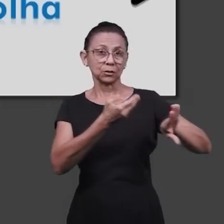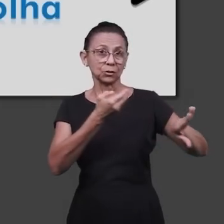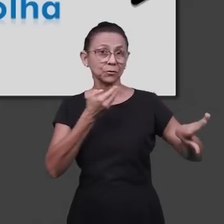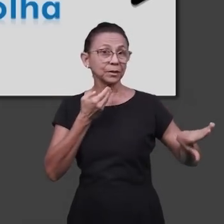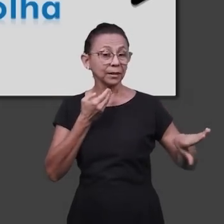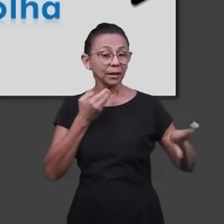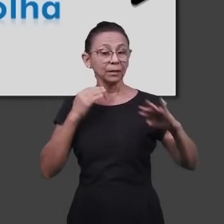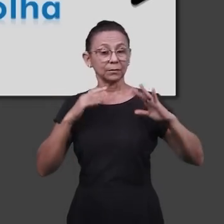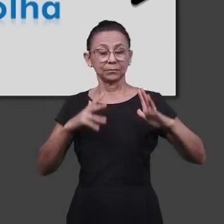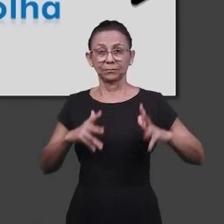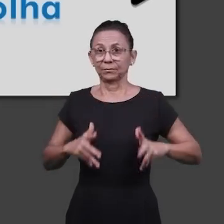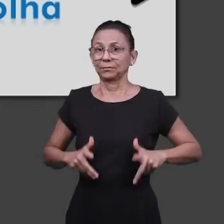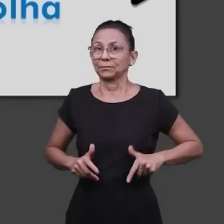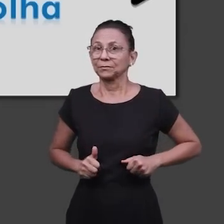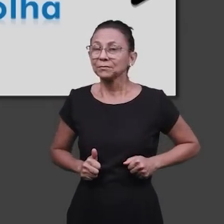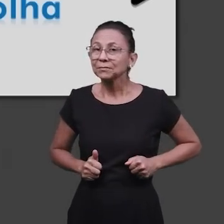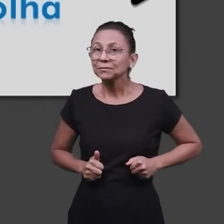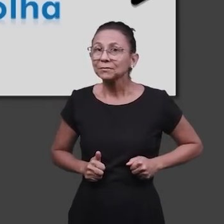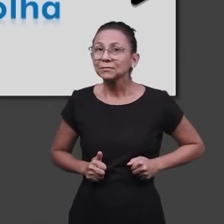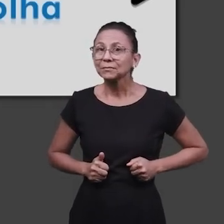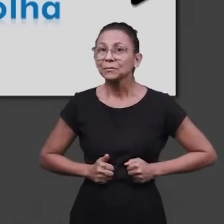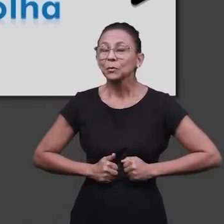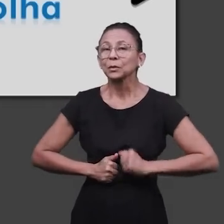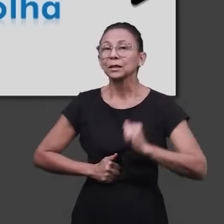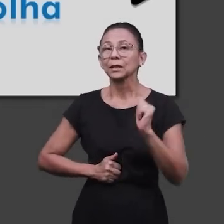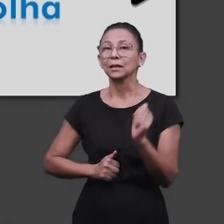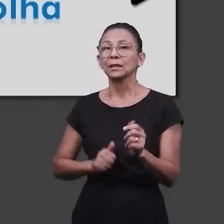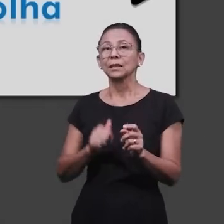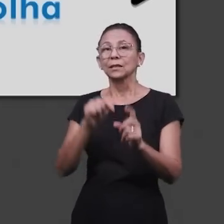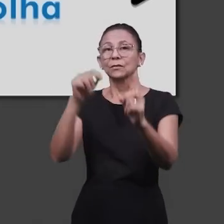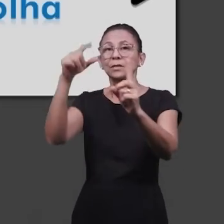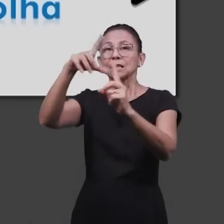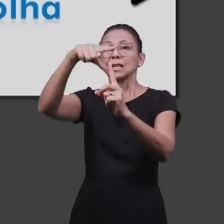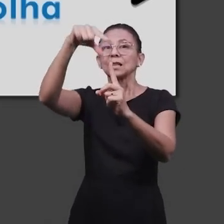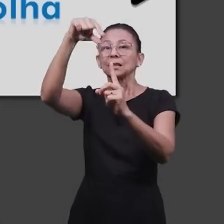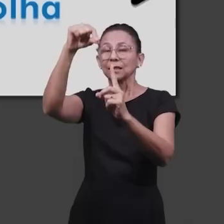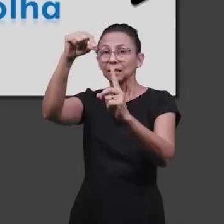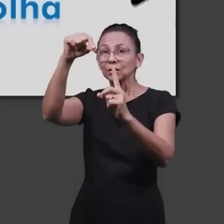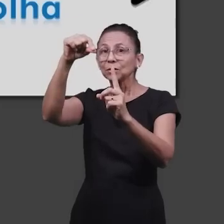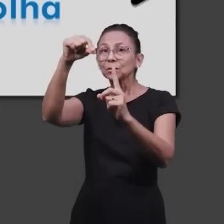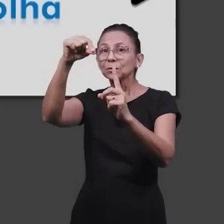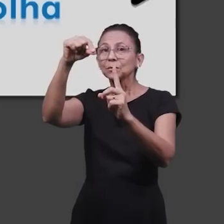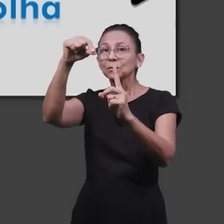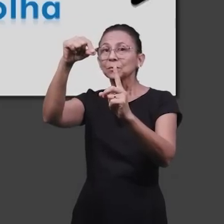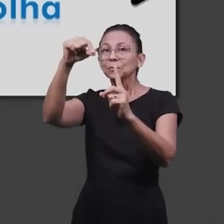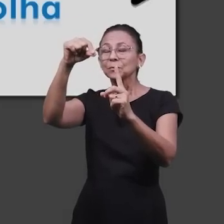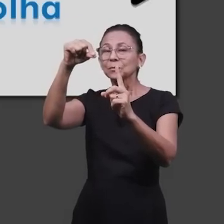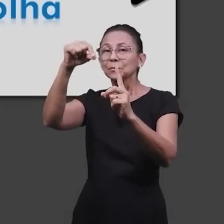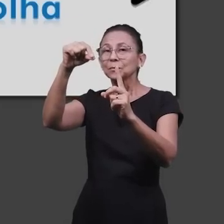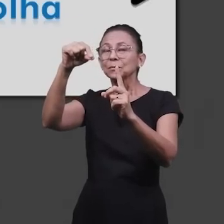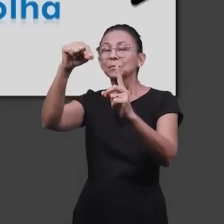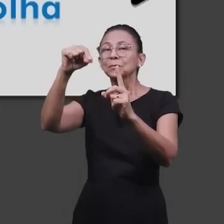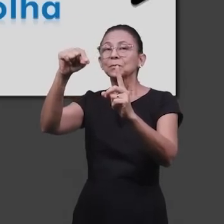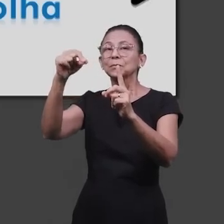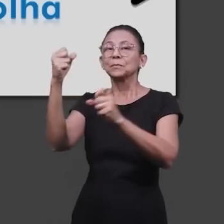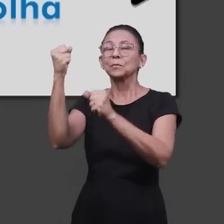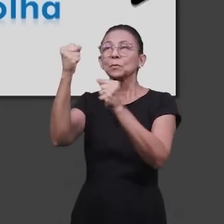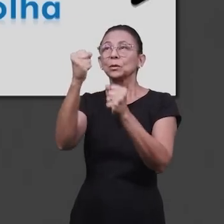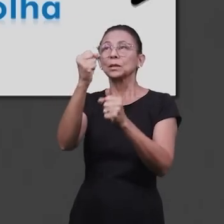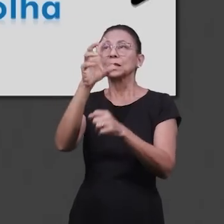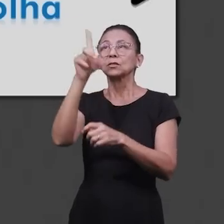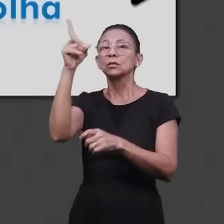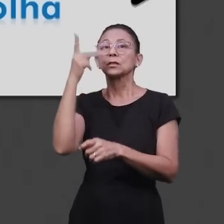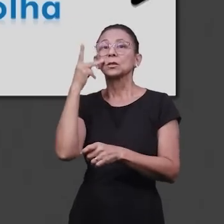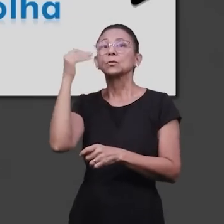esse livre-arbítrio que Deus deu, é para o homem continuar no caminho. Esse é o caminho, andai nele. Então,